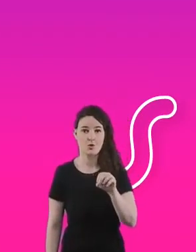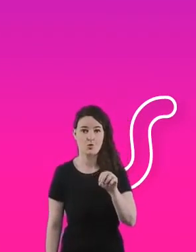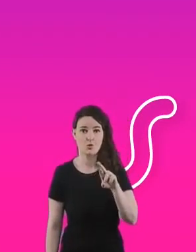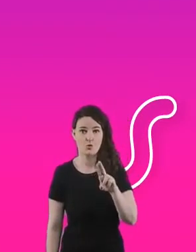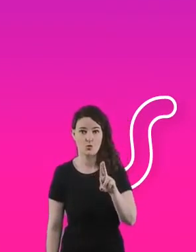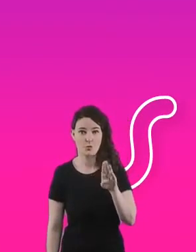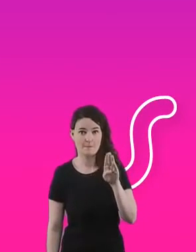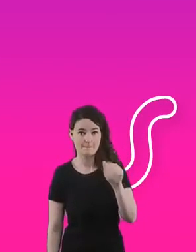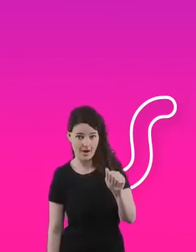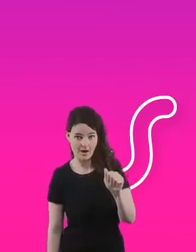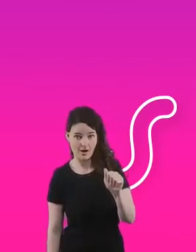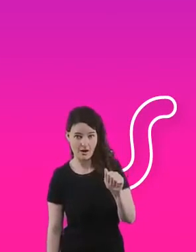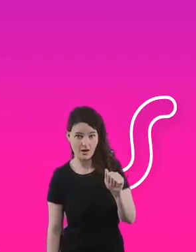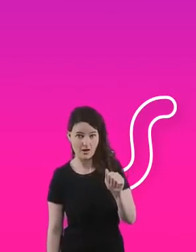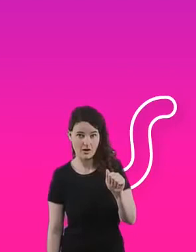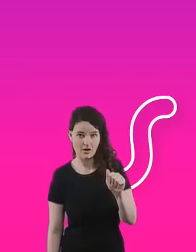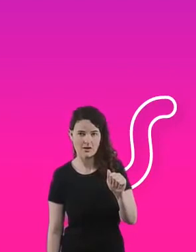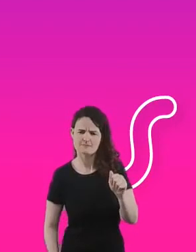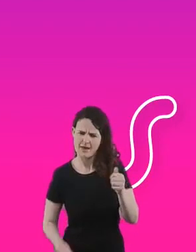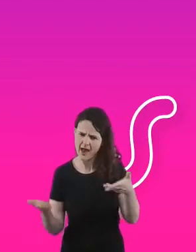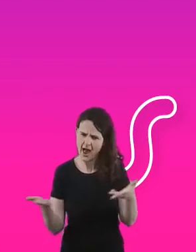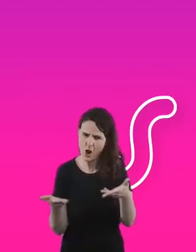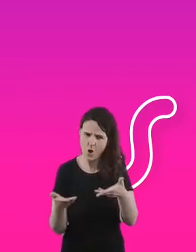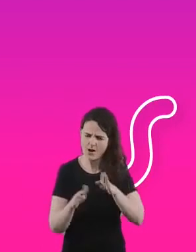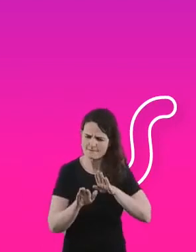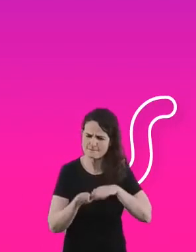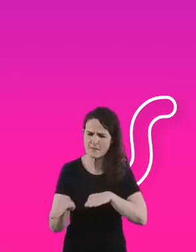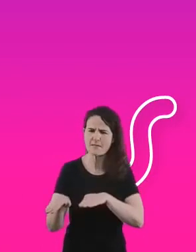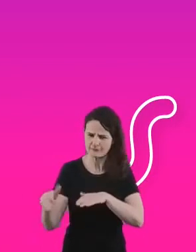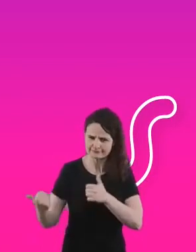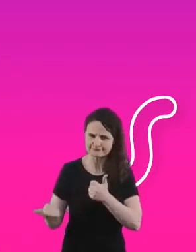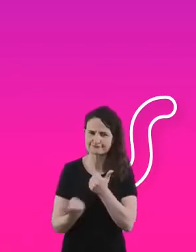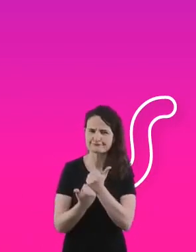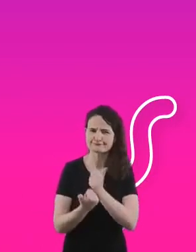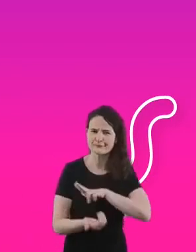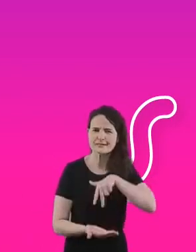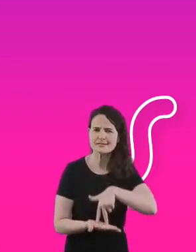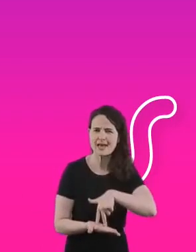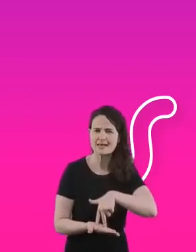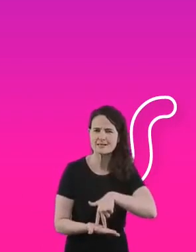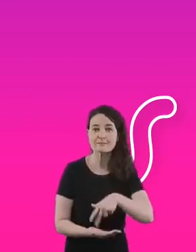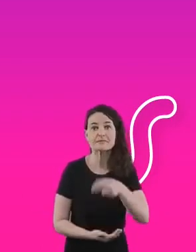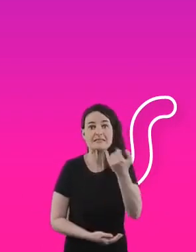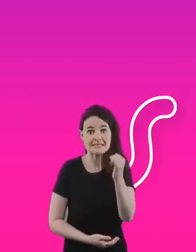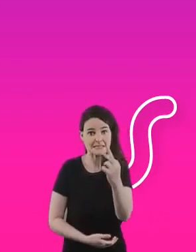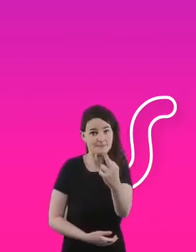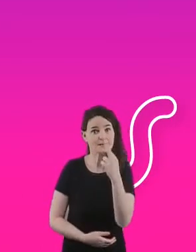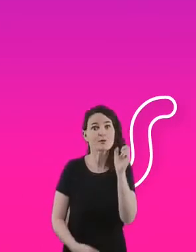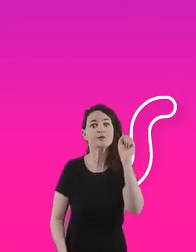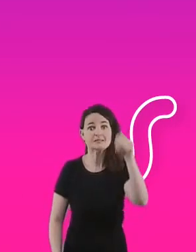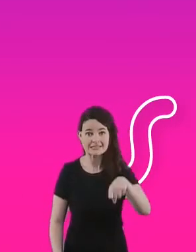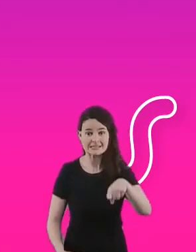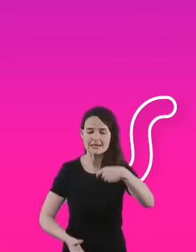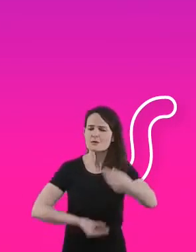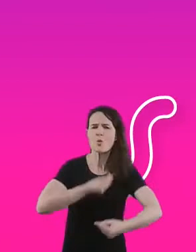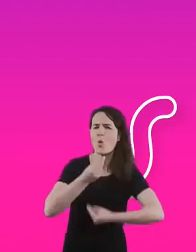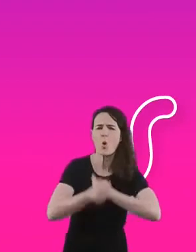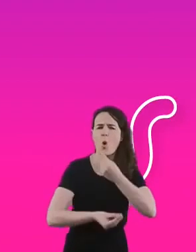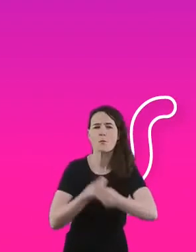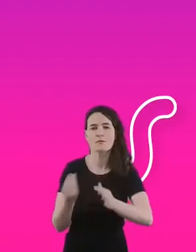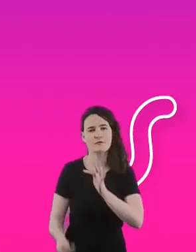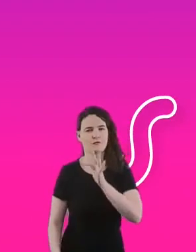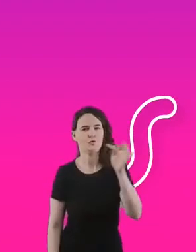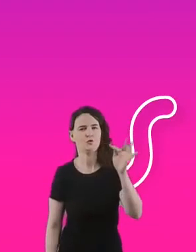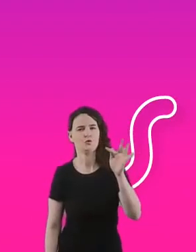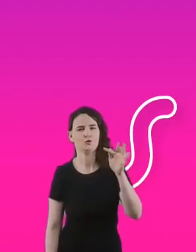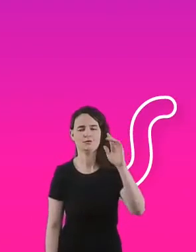Esse movimento pode voltar a ser resistência? E se sim, como pode ser um retorno mais calcado em um futuro negro? Então,